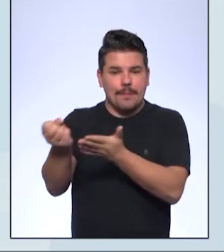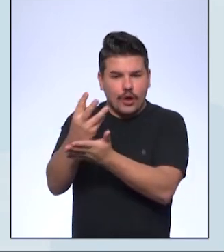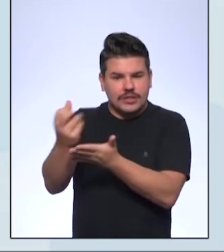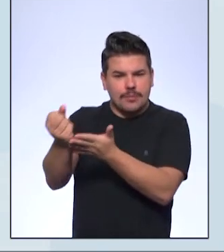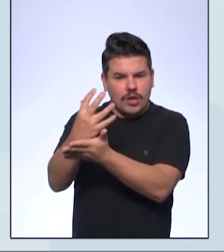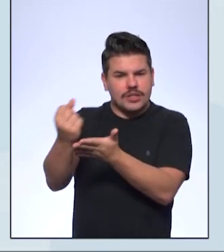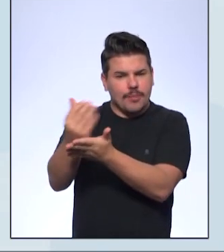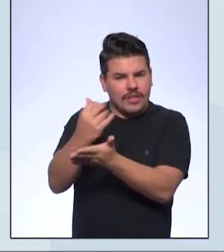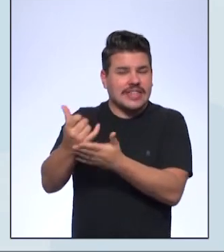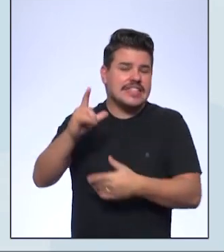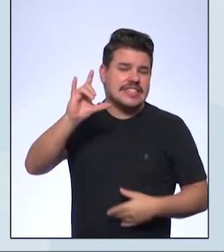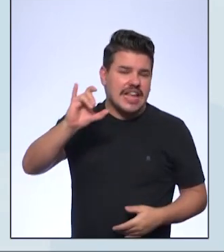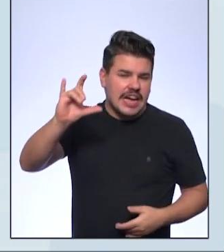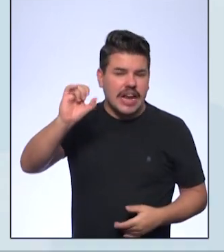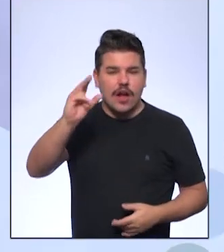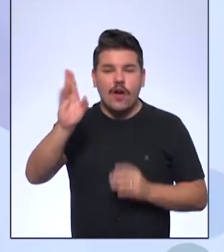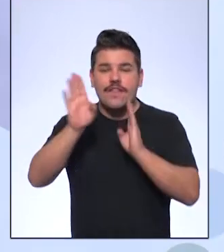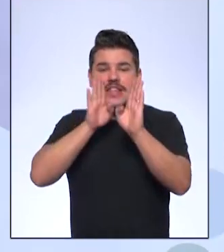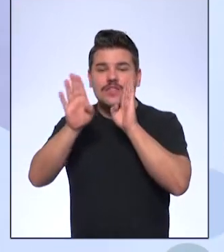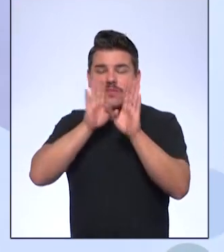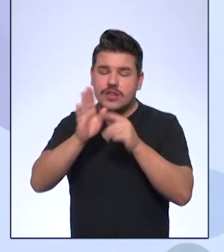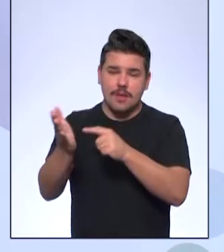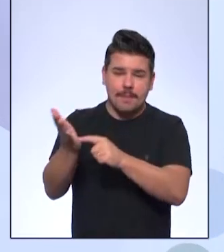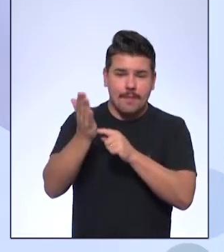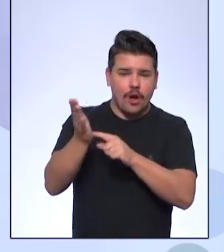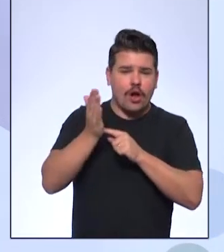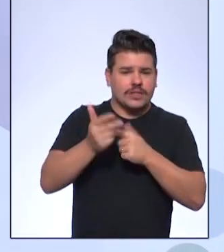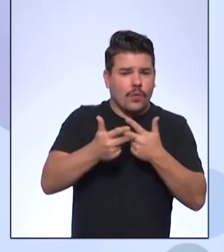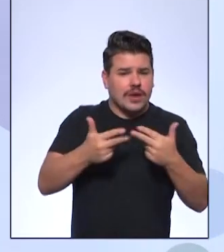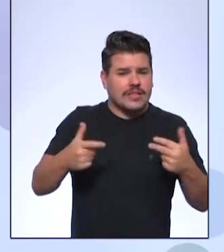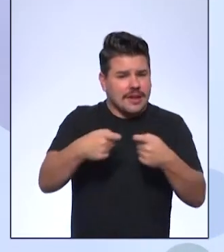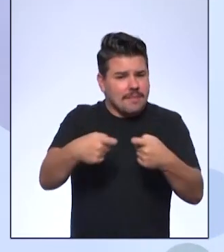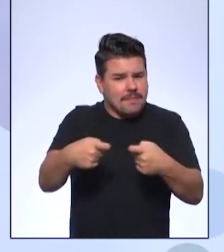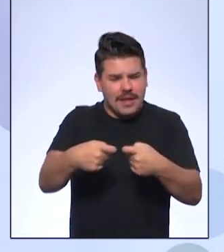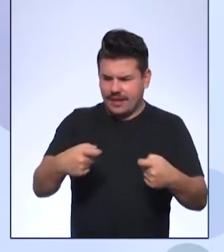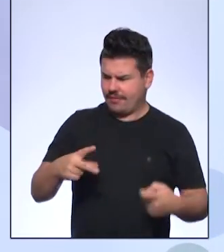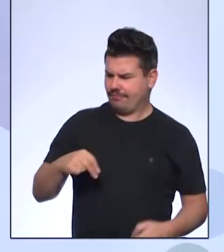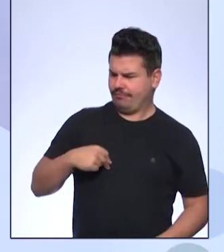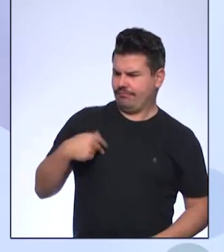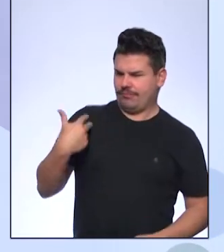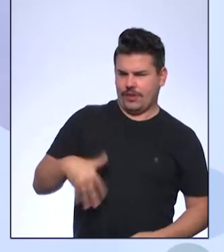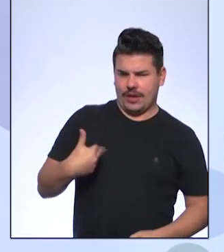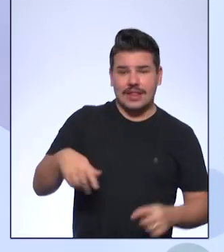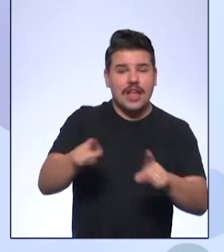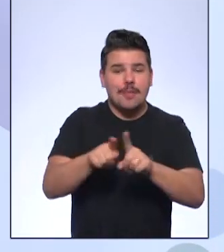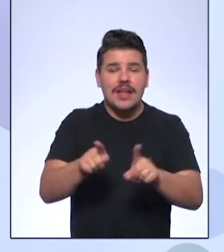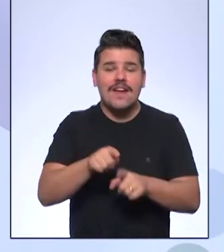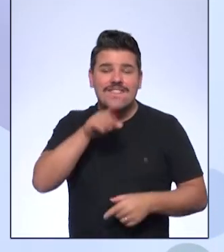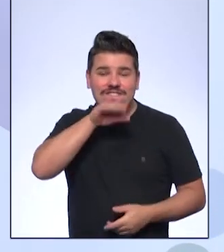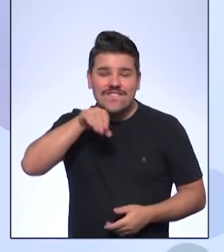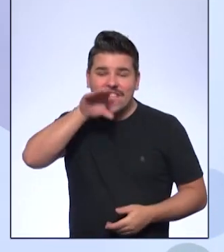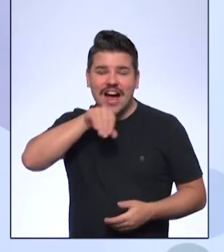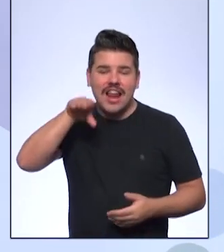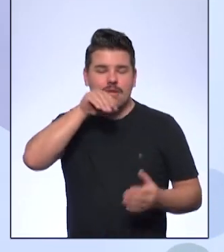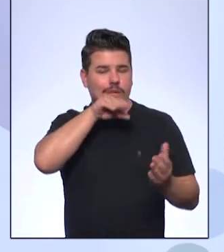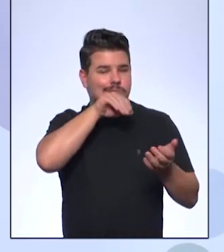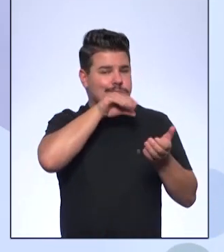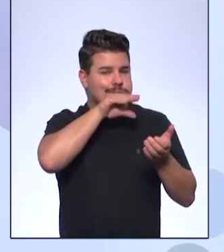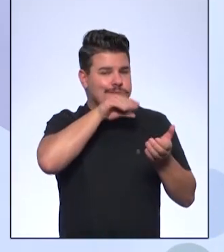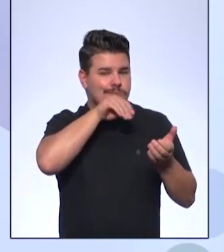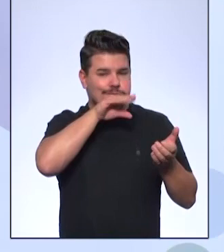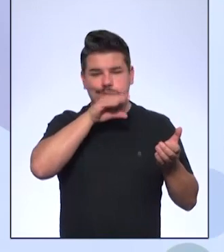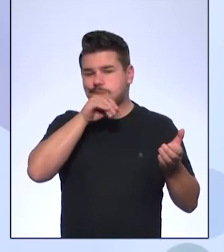meia. Entendeu? E isso não se estende só ao que a gente escreve, mas ao que a gente fala. Né? Eu vou dar um exemplo que é